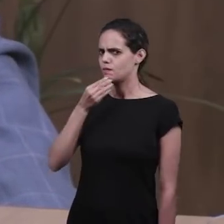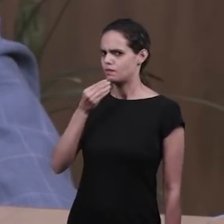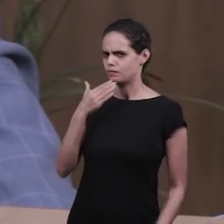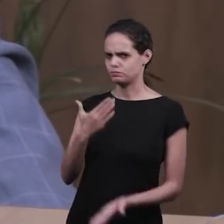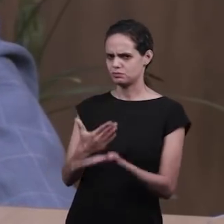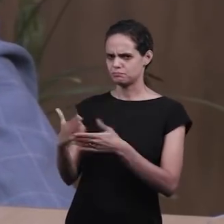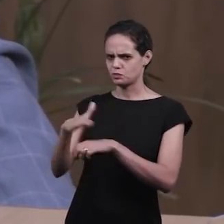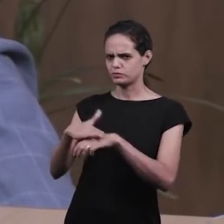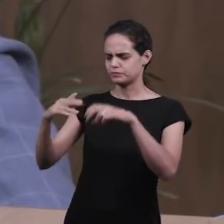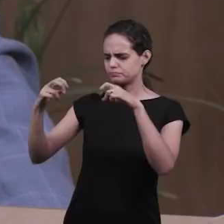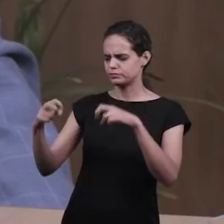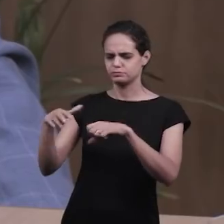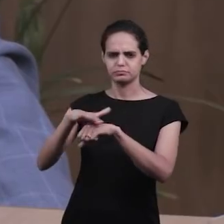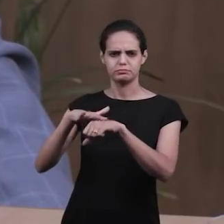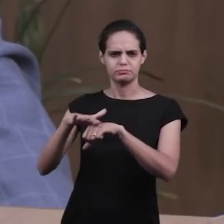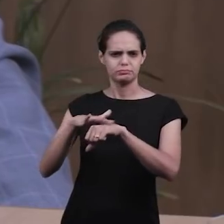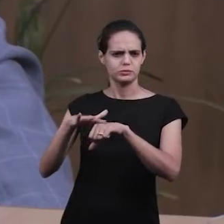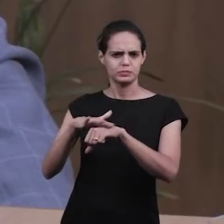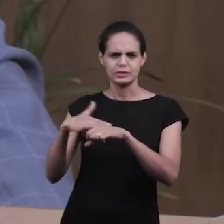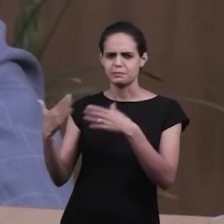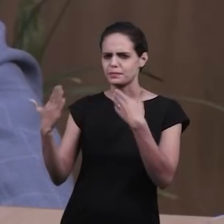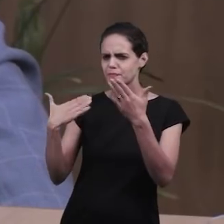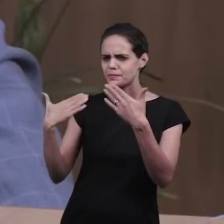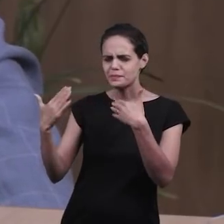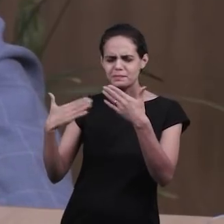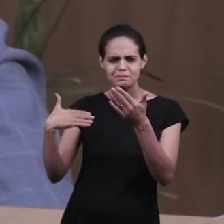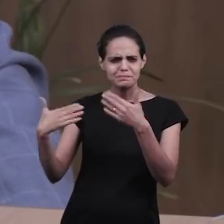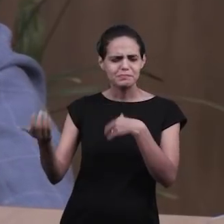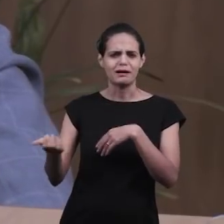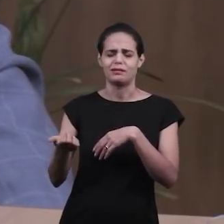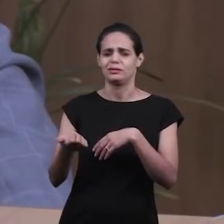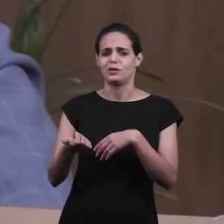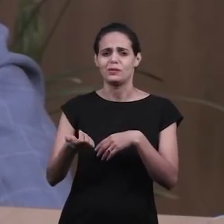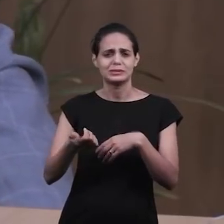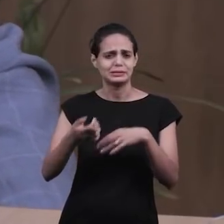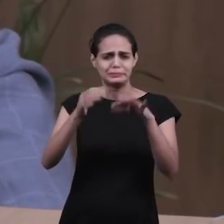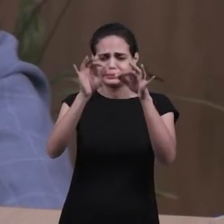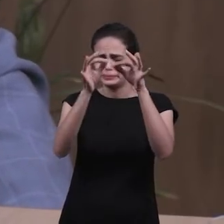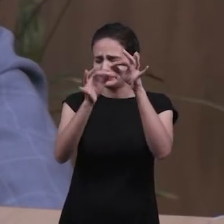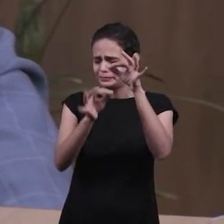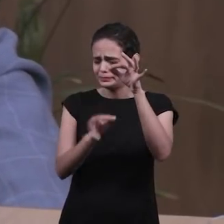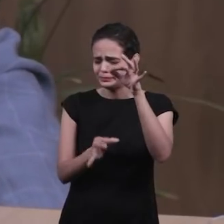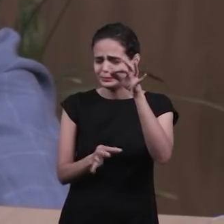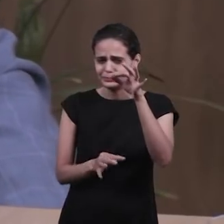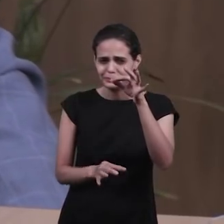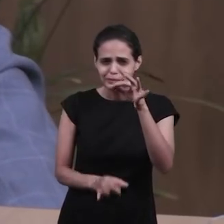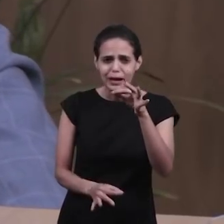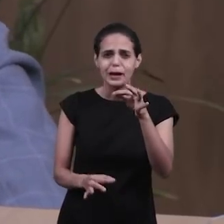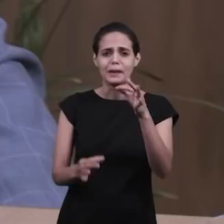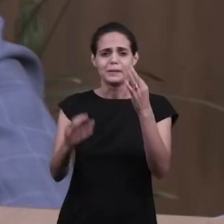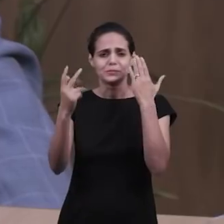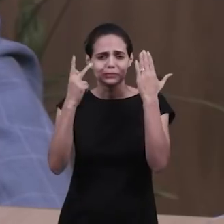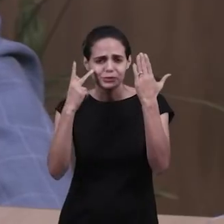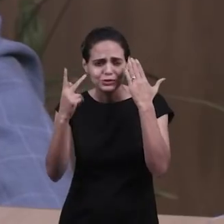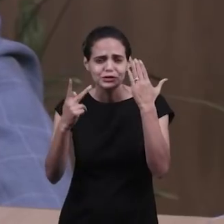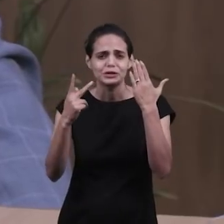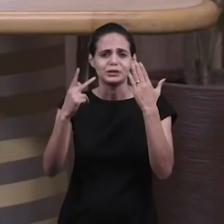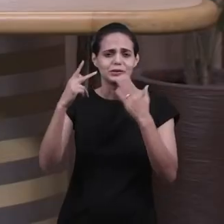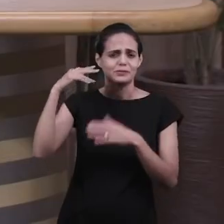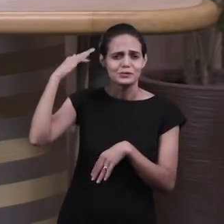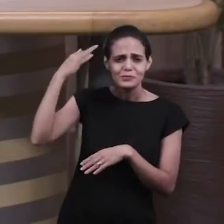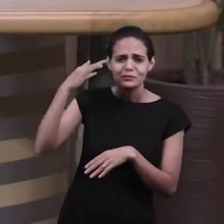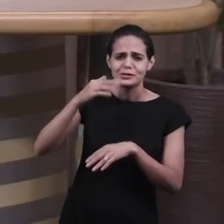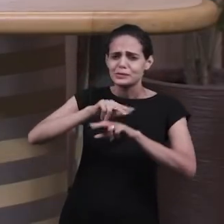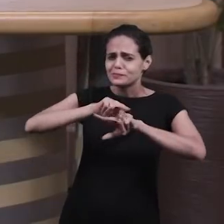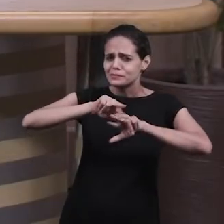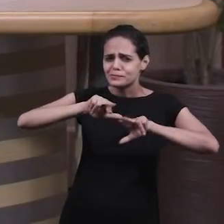sobre né, aquela coisa toda, falamos sobre tanto assunto, parapsicologia, rapaz, entramos em coisas, ele